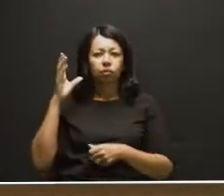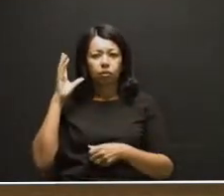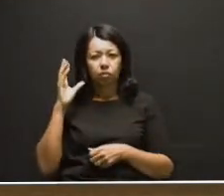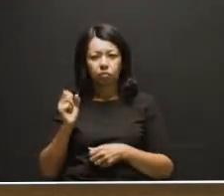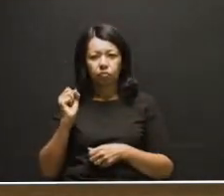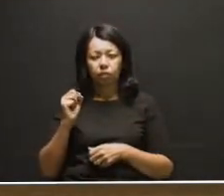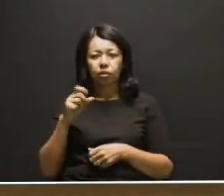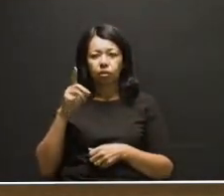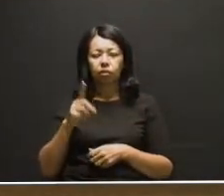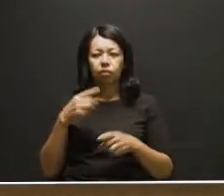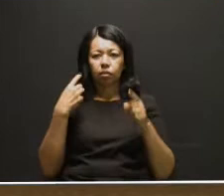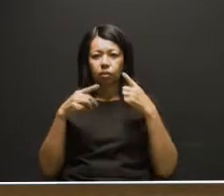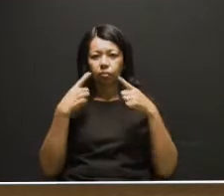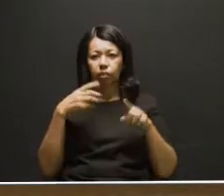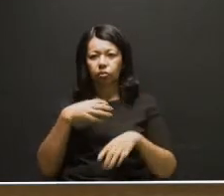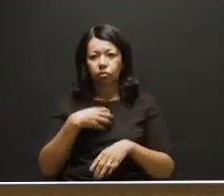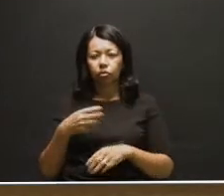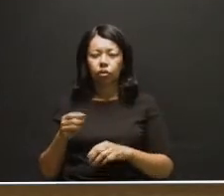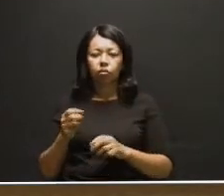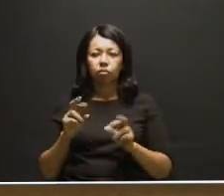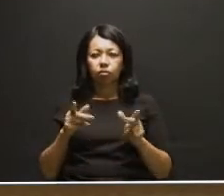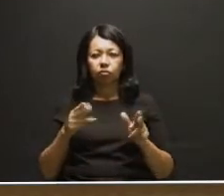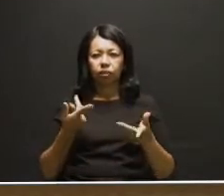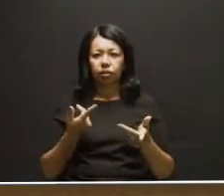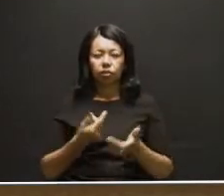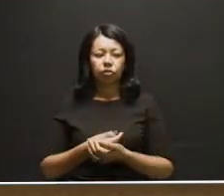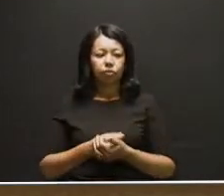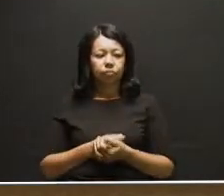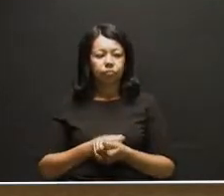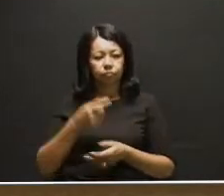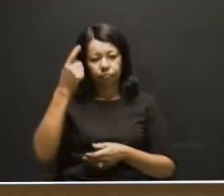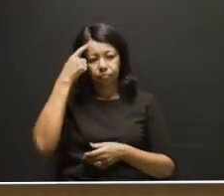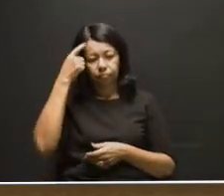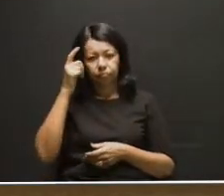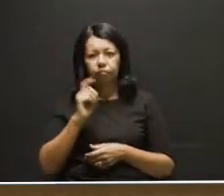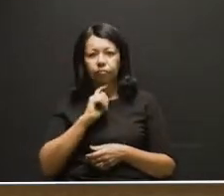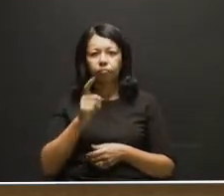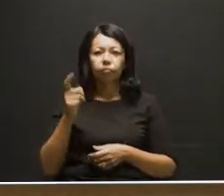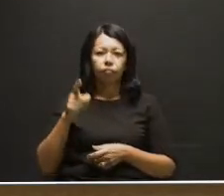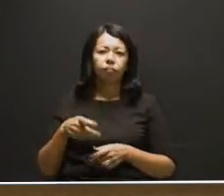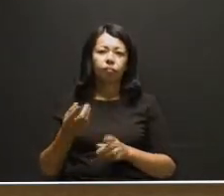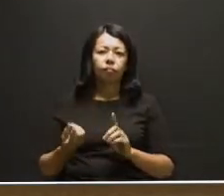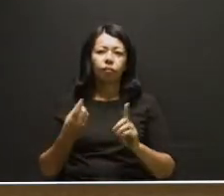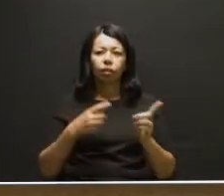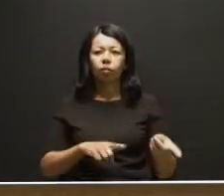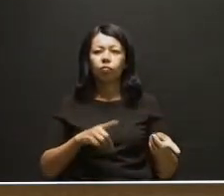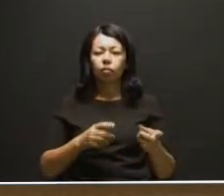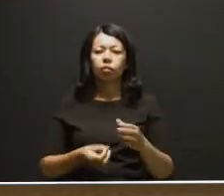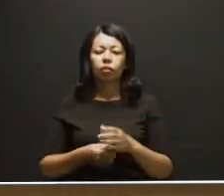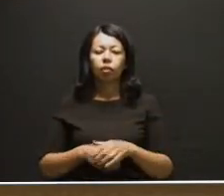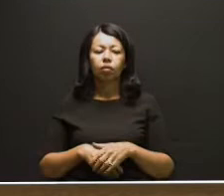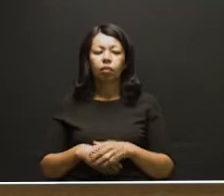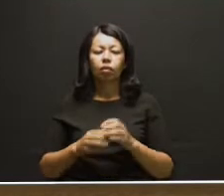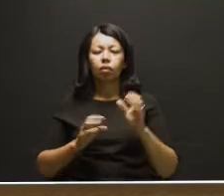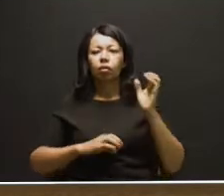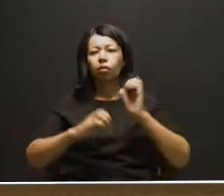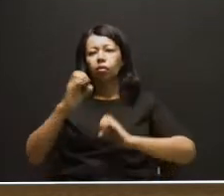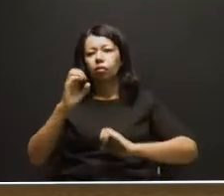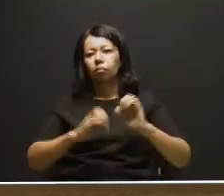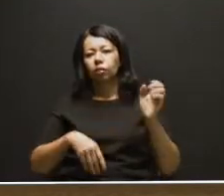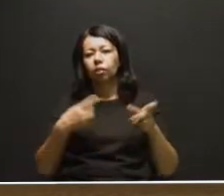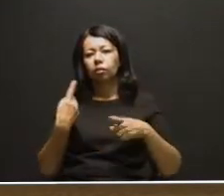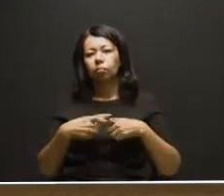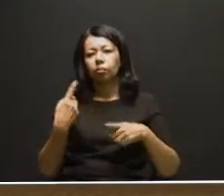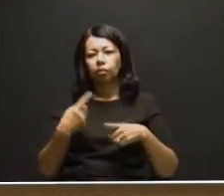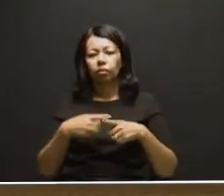ser cobrado de uma forma diferente eu acho que ninguém aqui é contra o a fundação até porque é